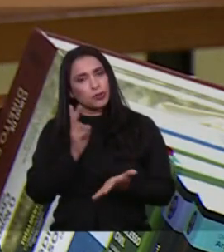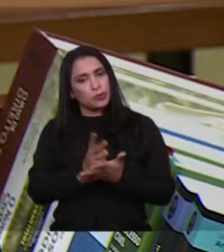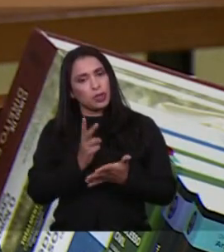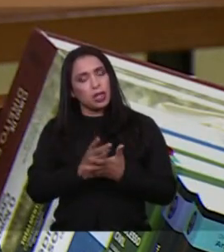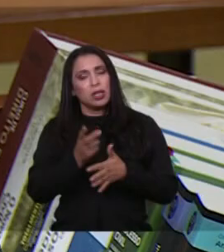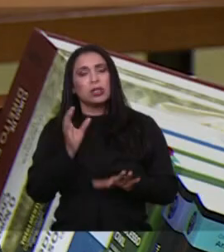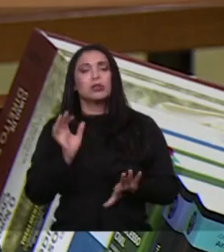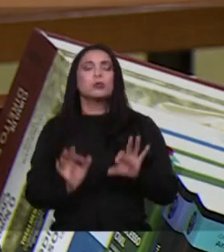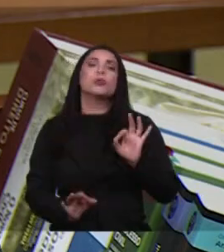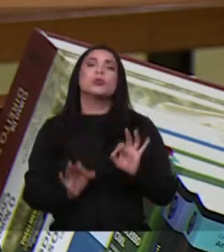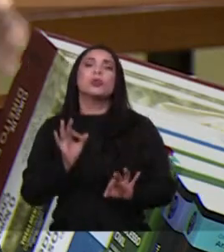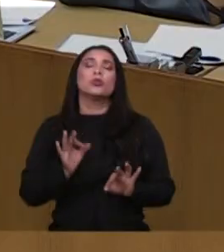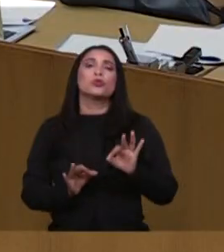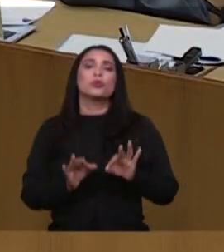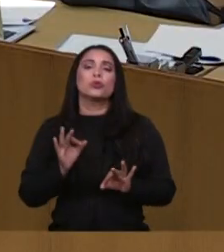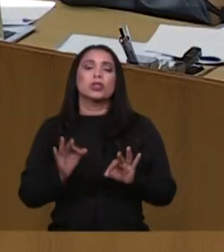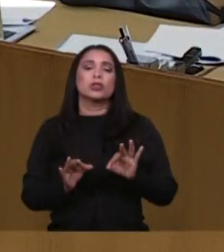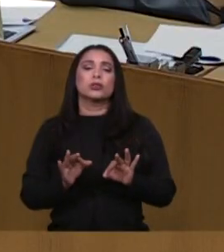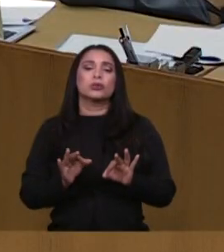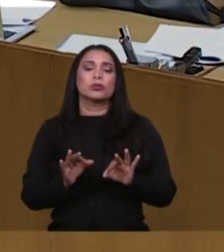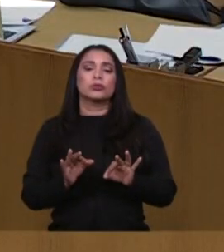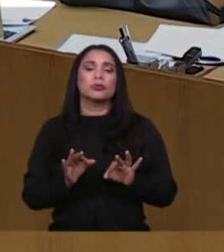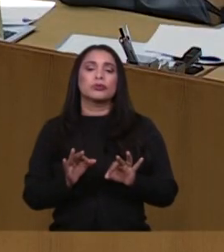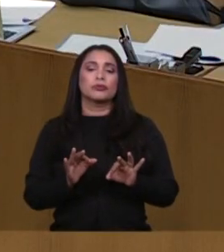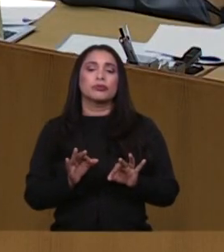julgando essa questão